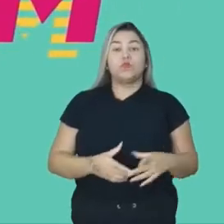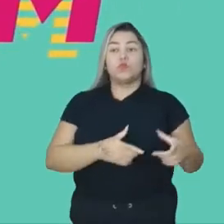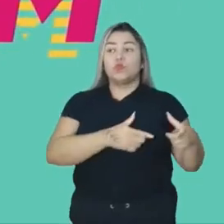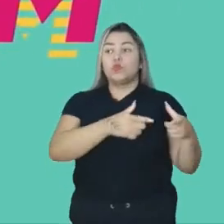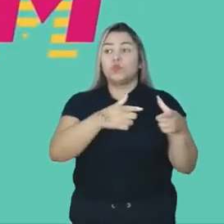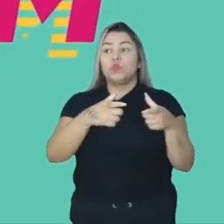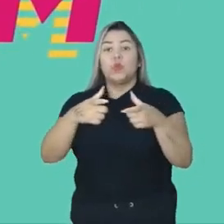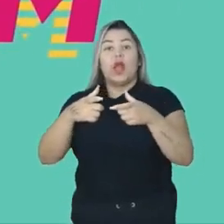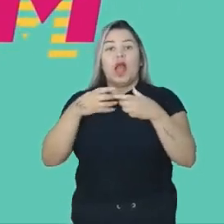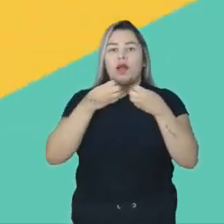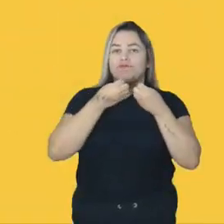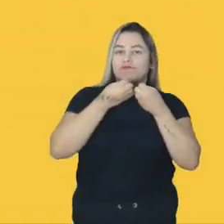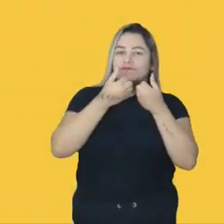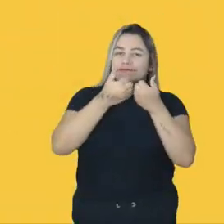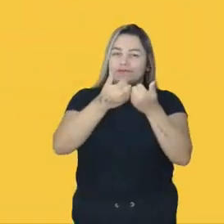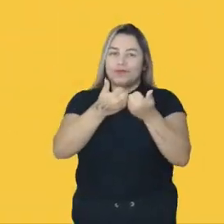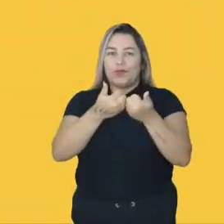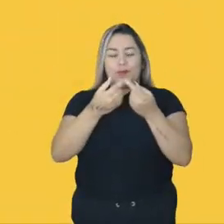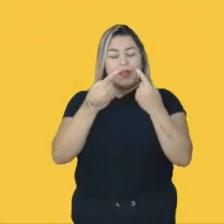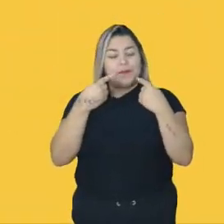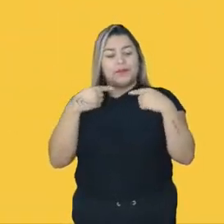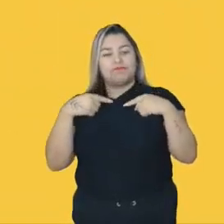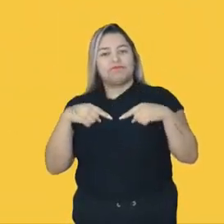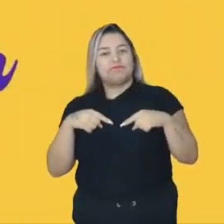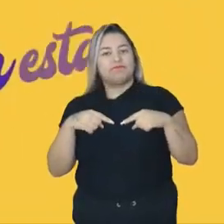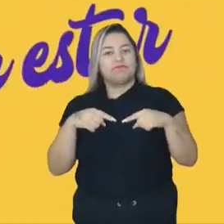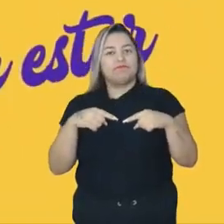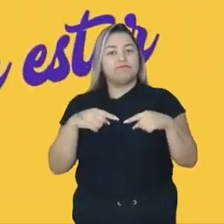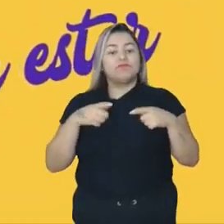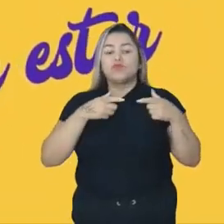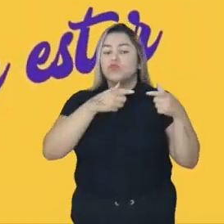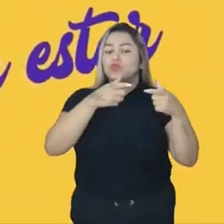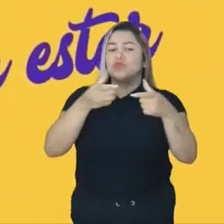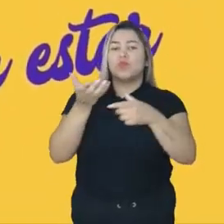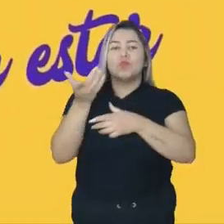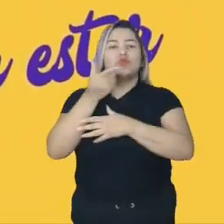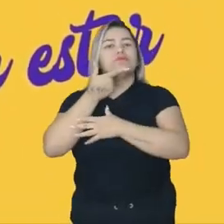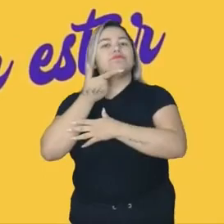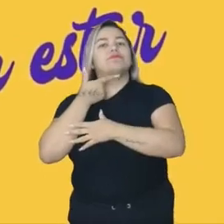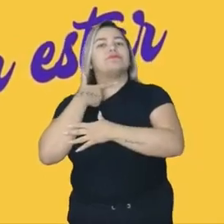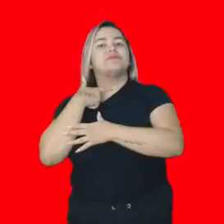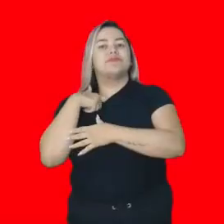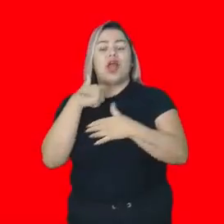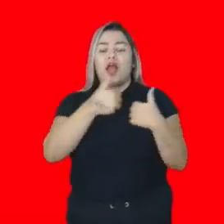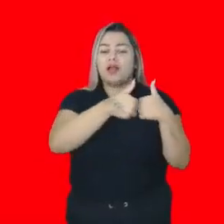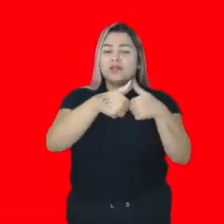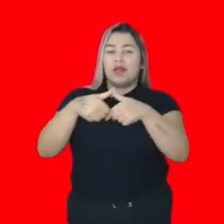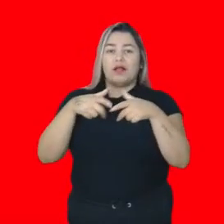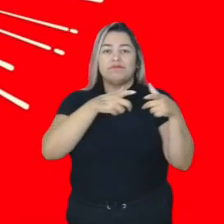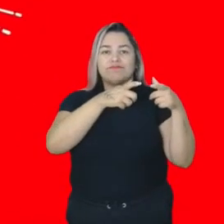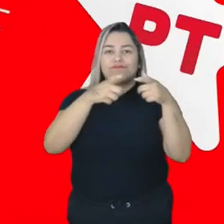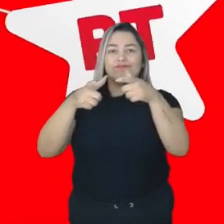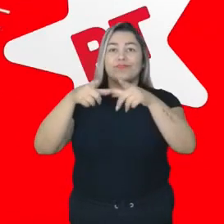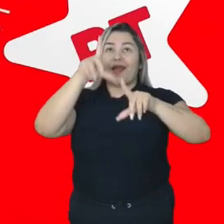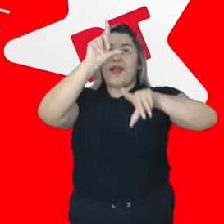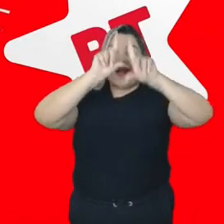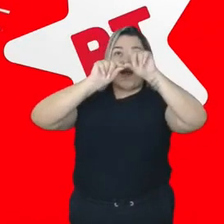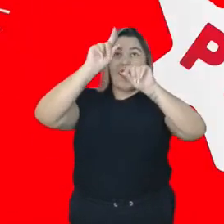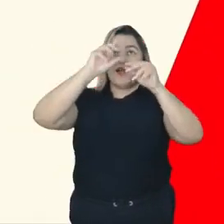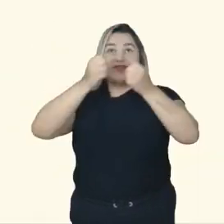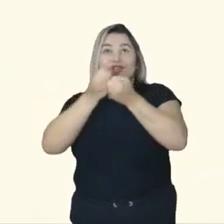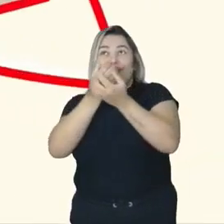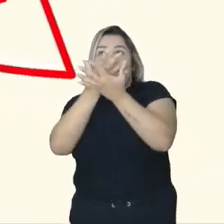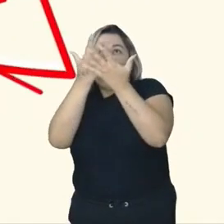lugar que é bom pra mim, é onde eu quiser estar. A estrela ainda